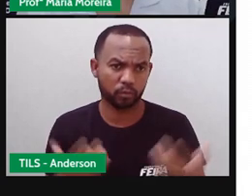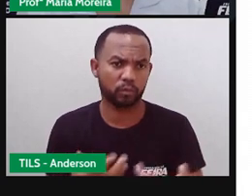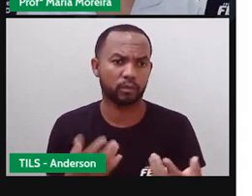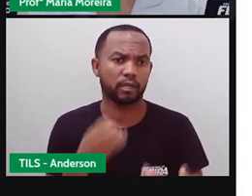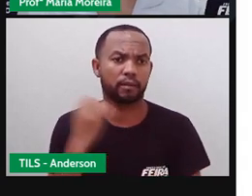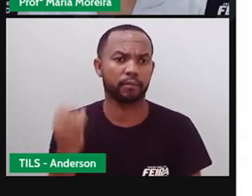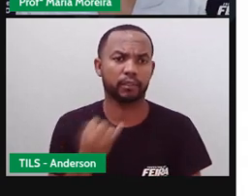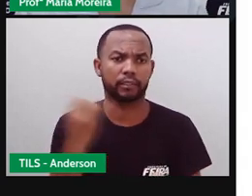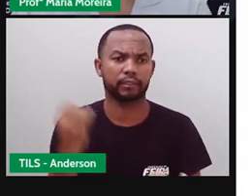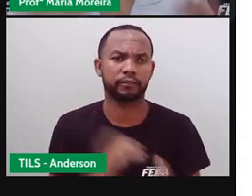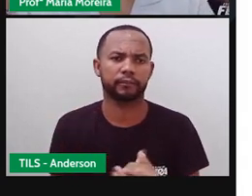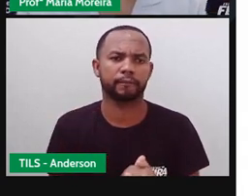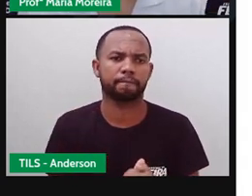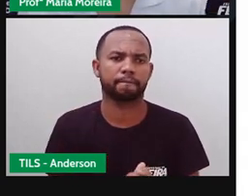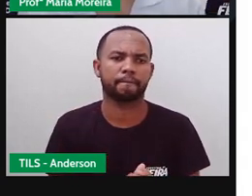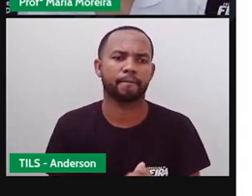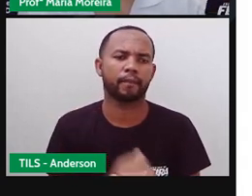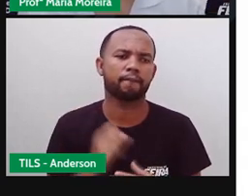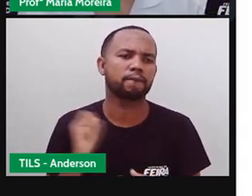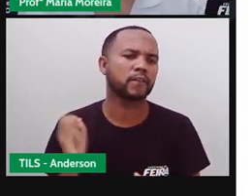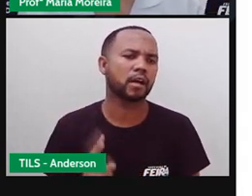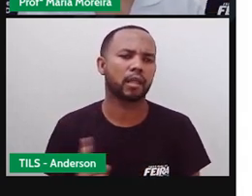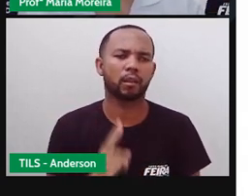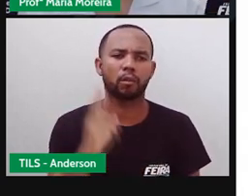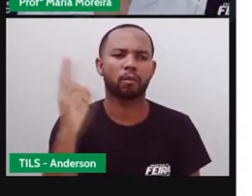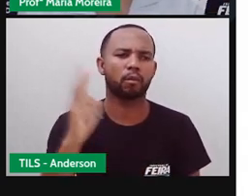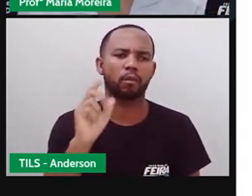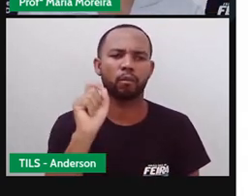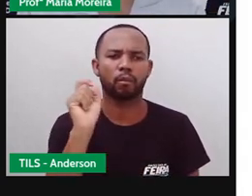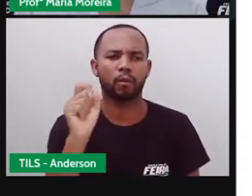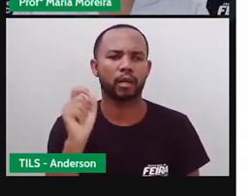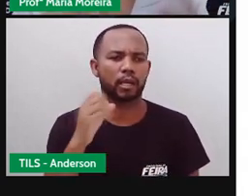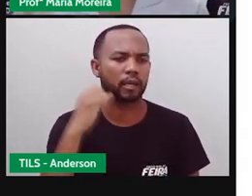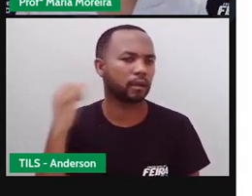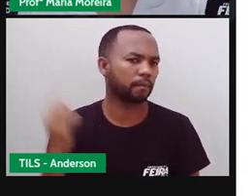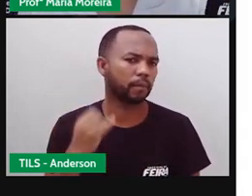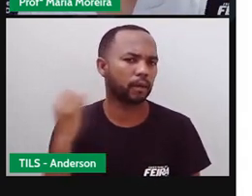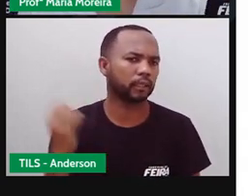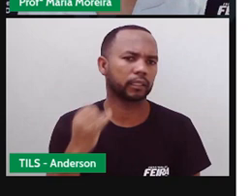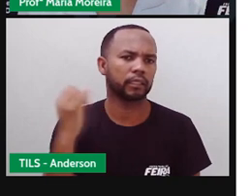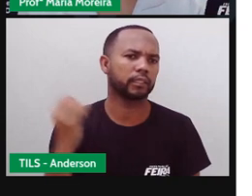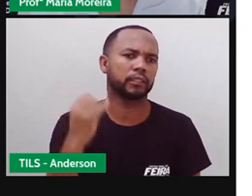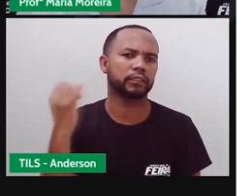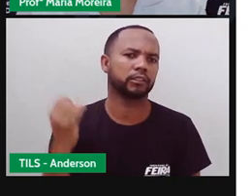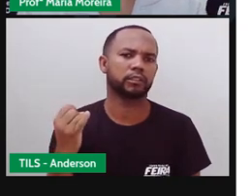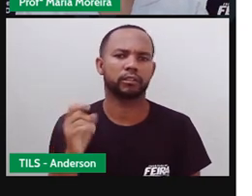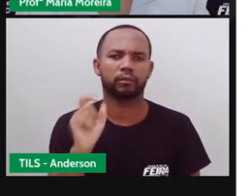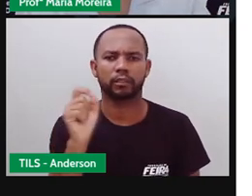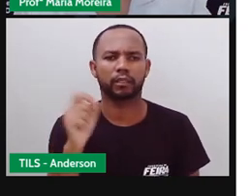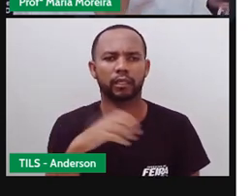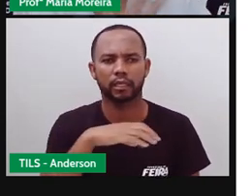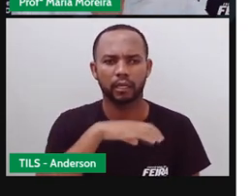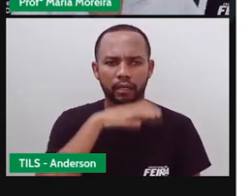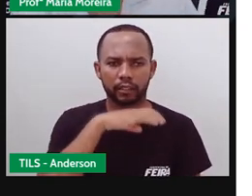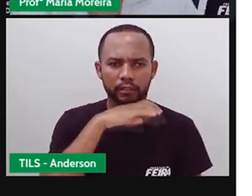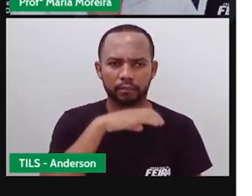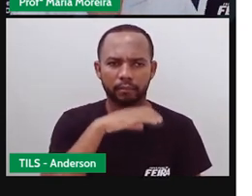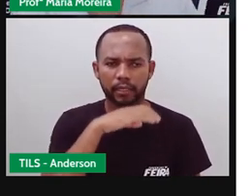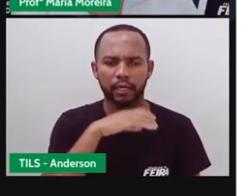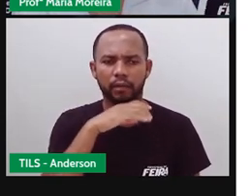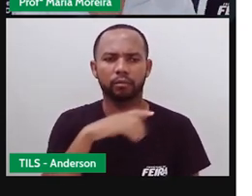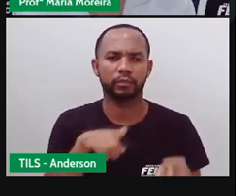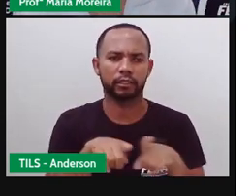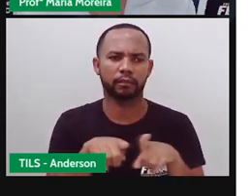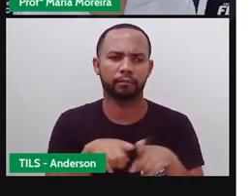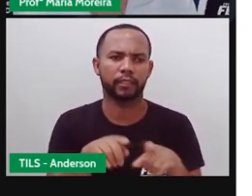problema é atrelar o valor ao tamanho né para terça significação e do animal mas o animal que